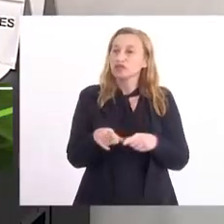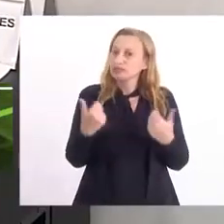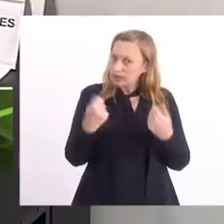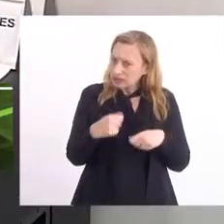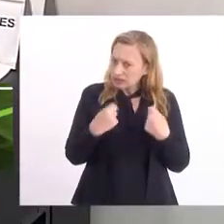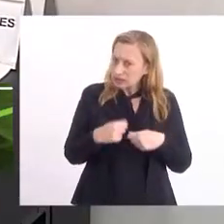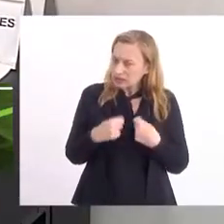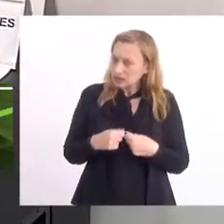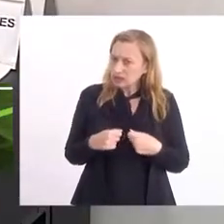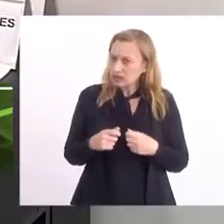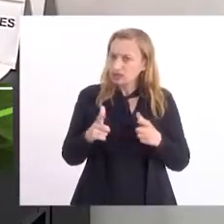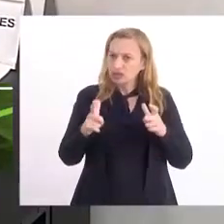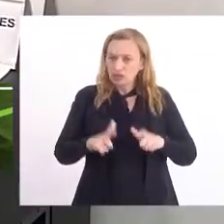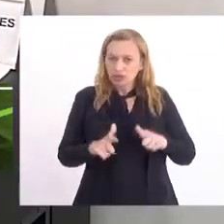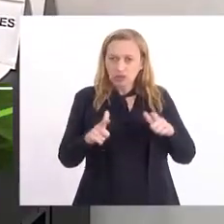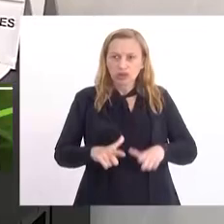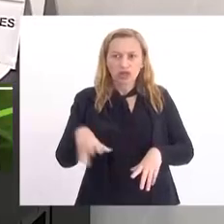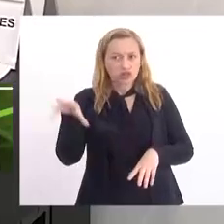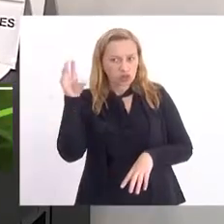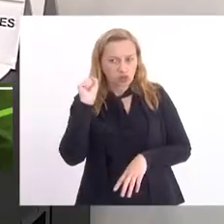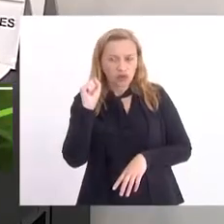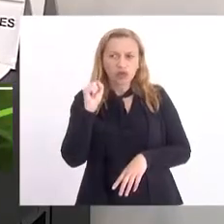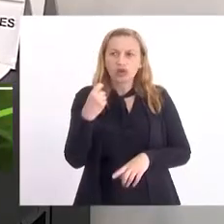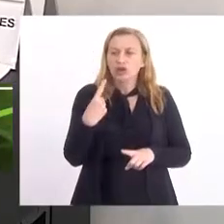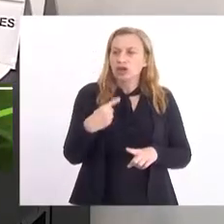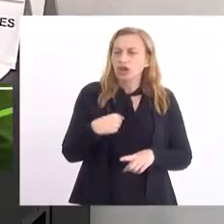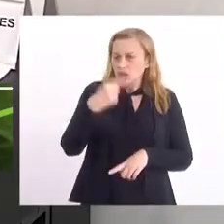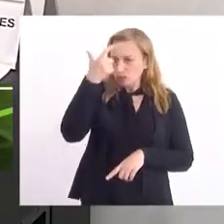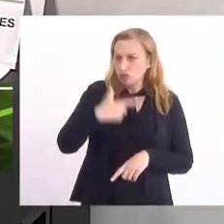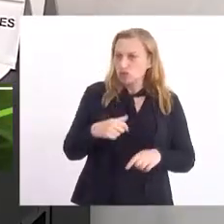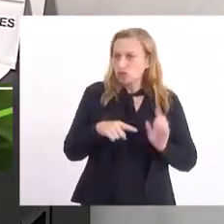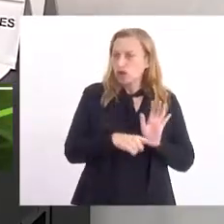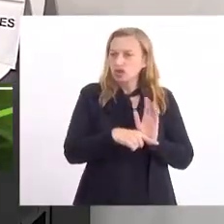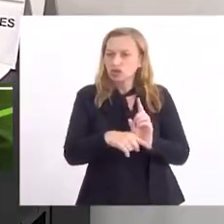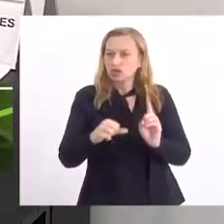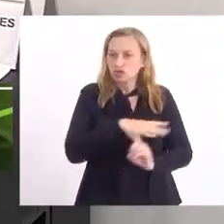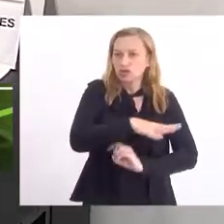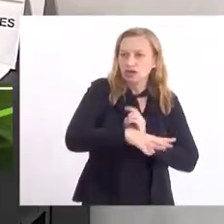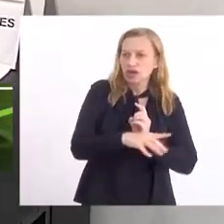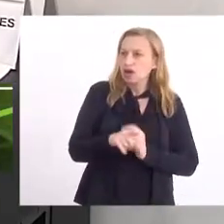Precisamos desse espaço de escuta. Porque, assim, eu sou assistente social, eu posso